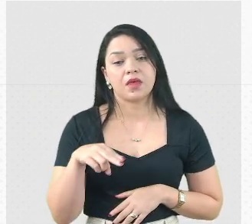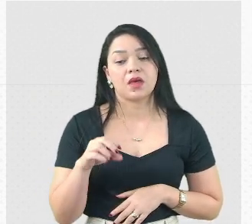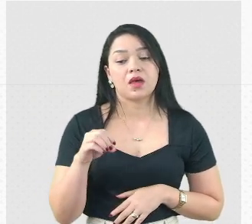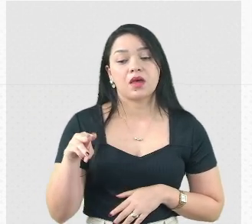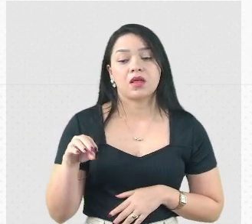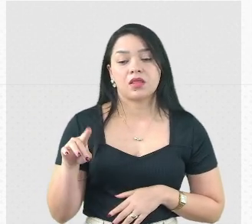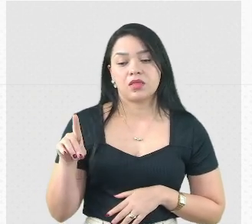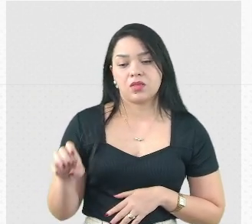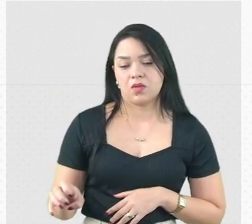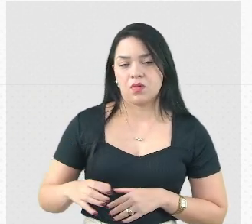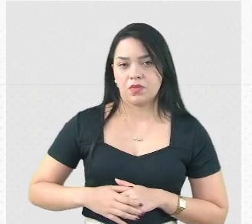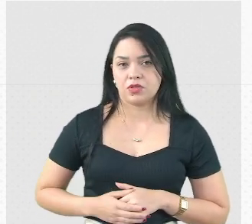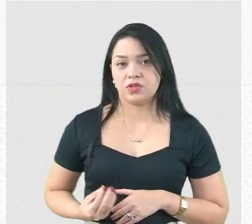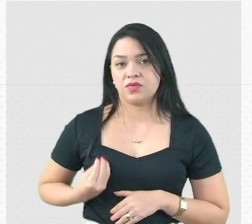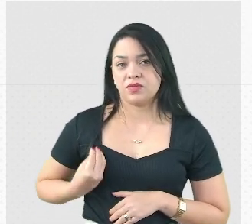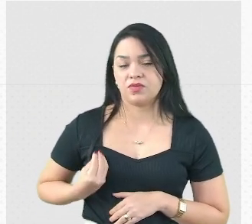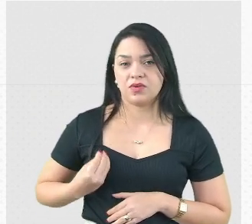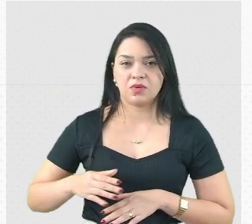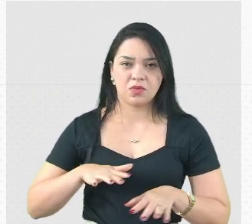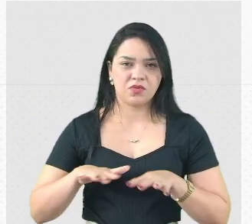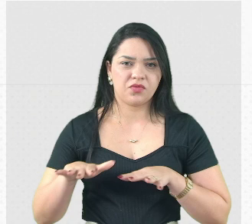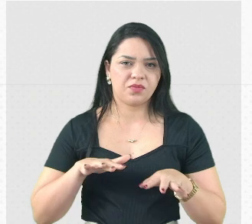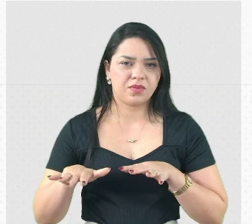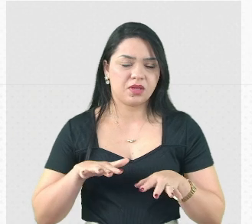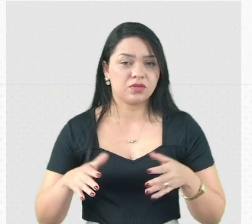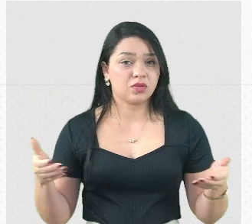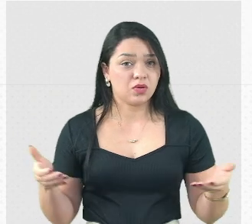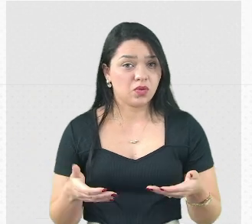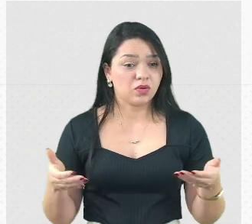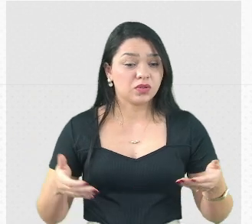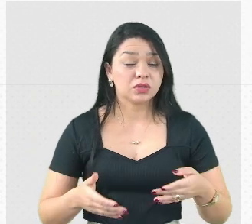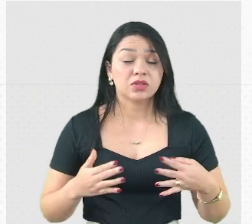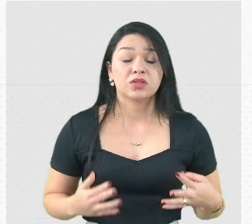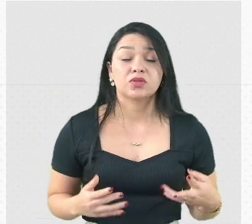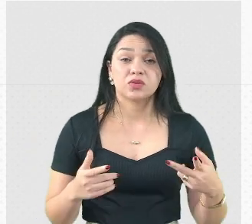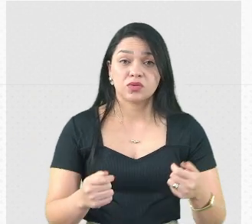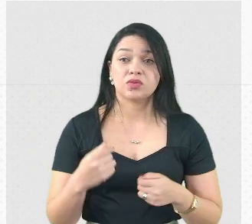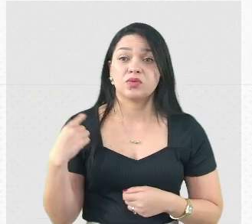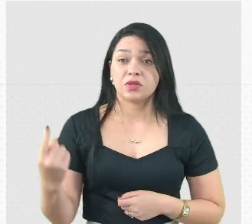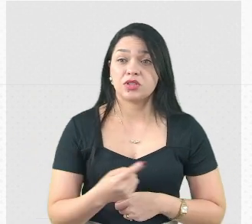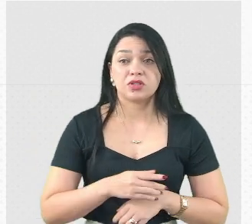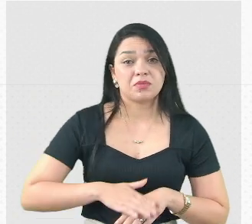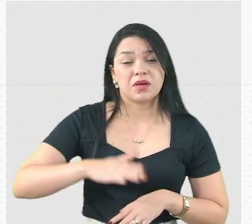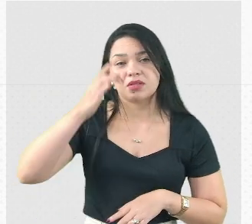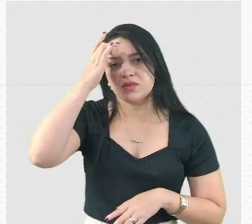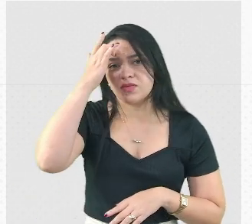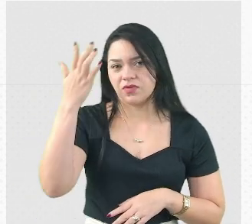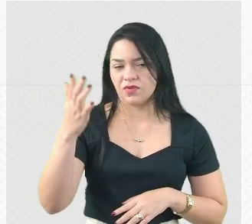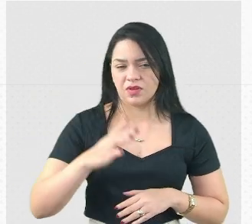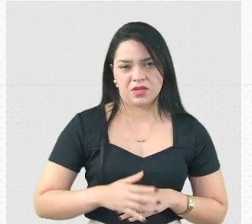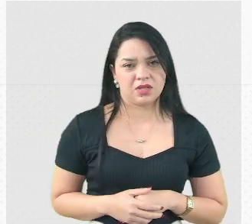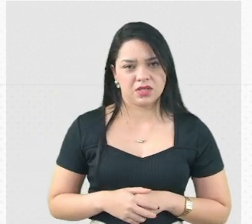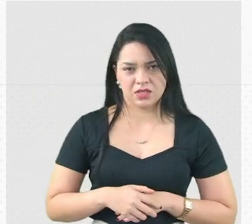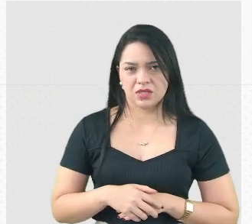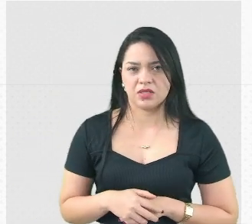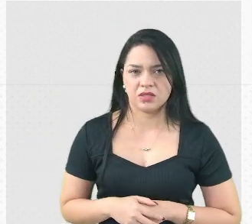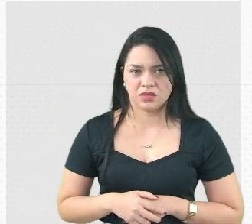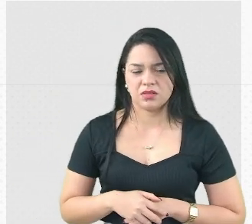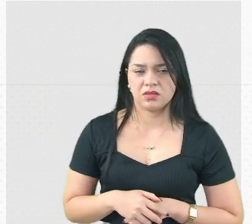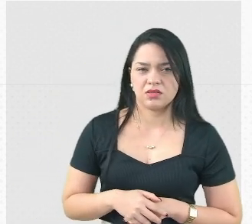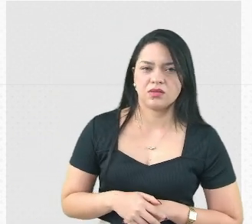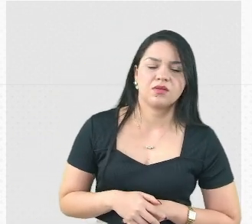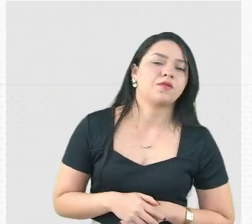ele vivia em movimentos constantes. Hoje em dia, tudo para a gente é mais fácil, tudo é muito